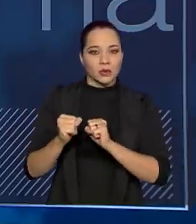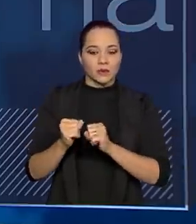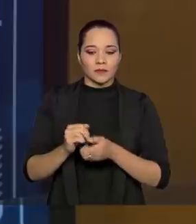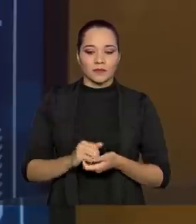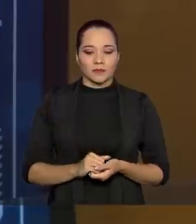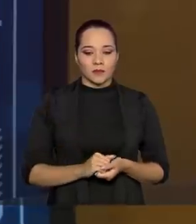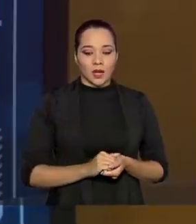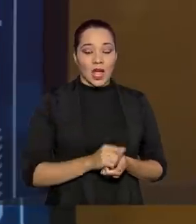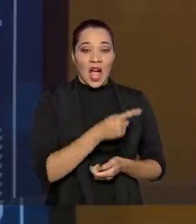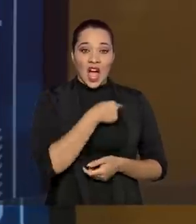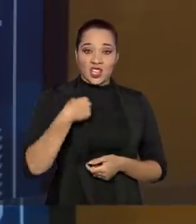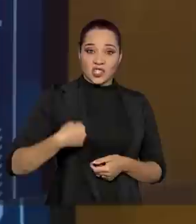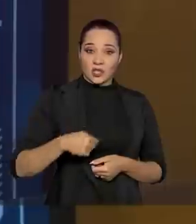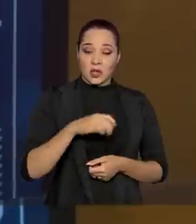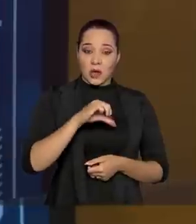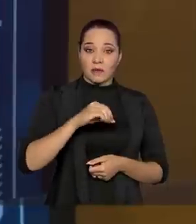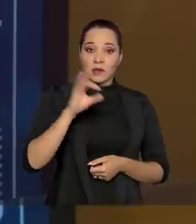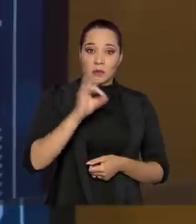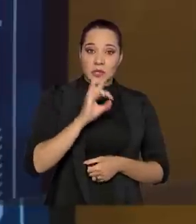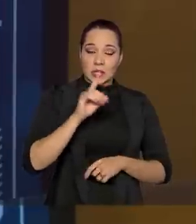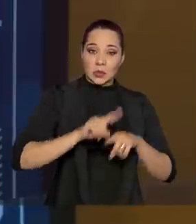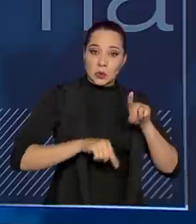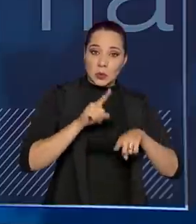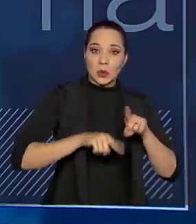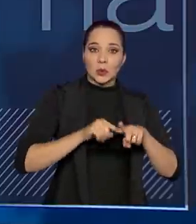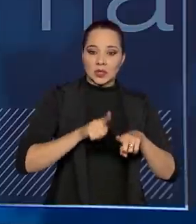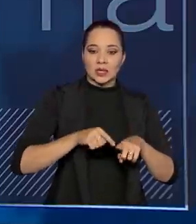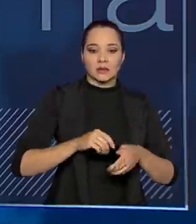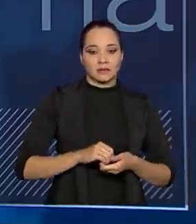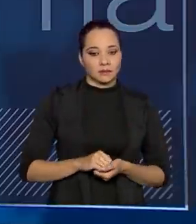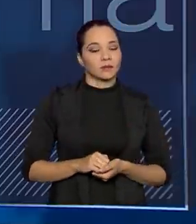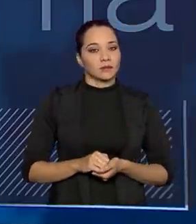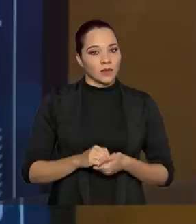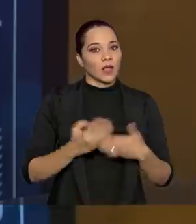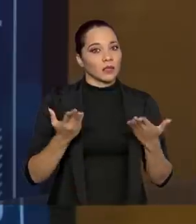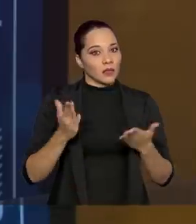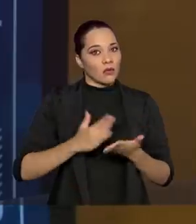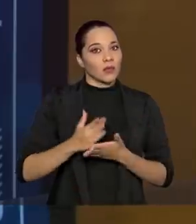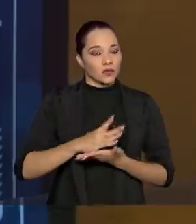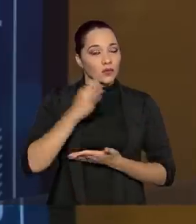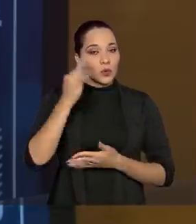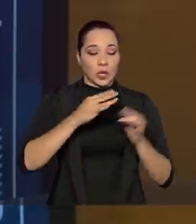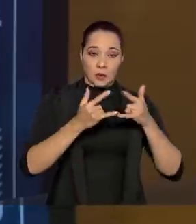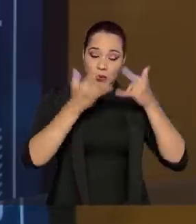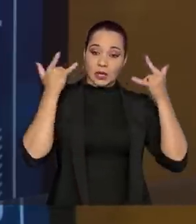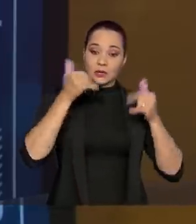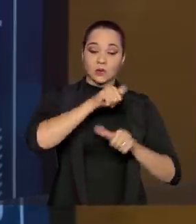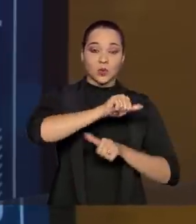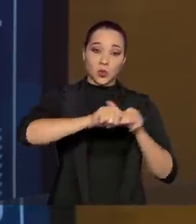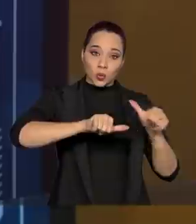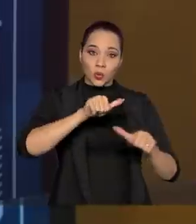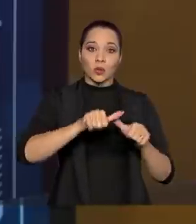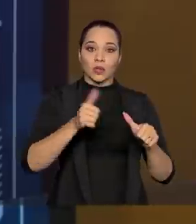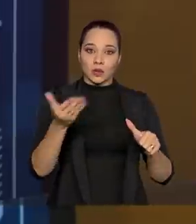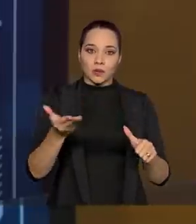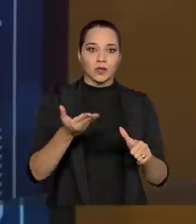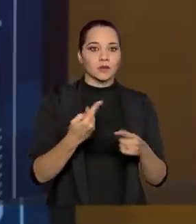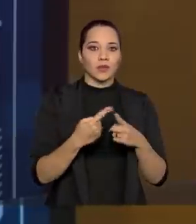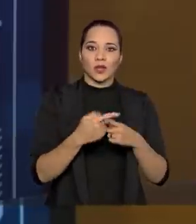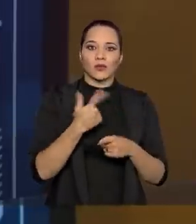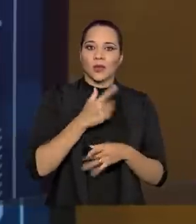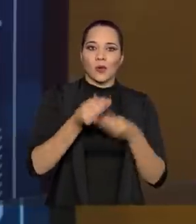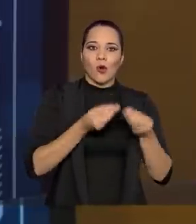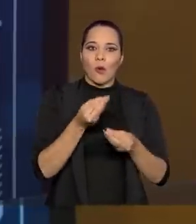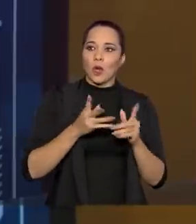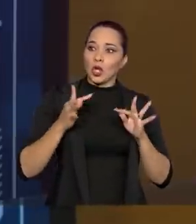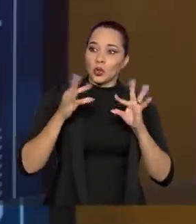90% dos insumos. Muito, então isso aconteceu, não foi só no Brasil. Talvez até o capitalismo passa por mudanças depois disso, né? O mundo não será o mesmo, né? Não tem como